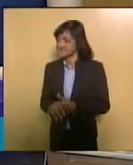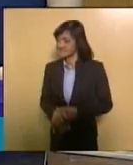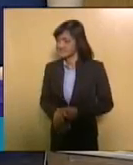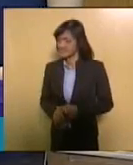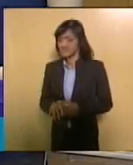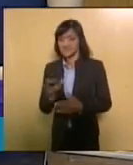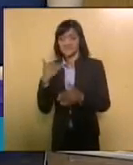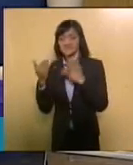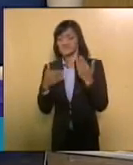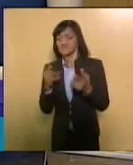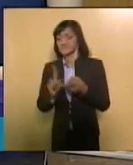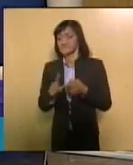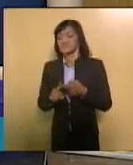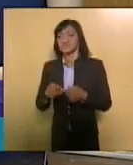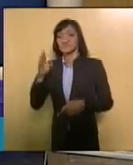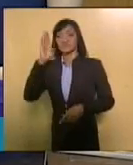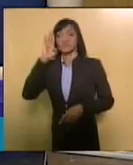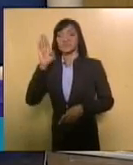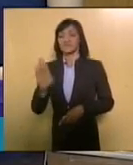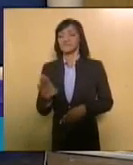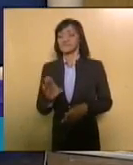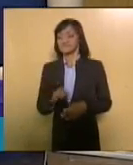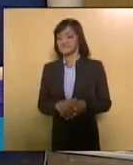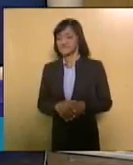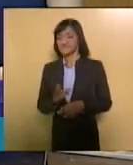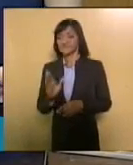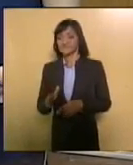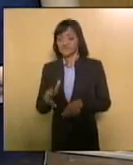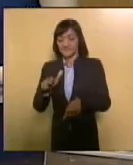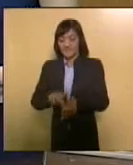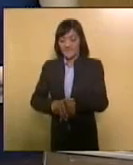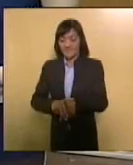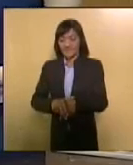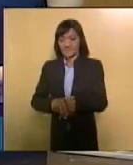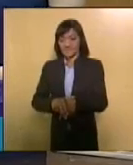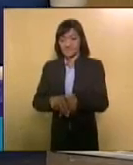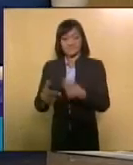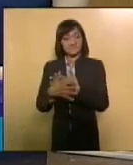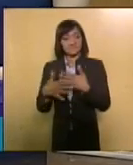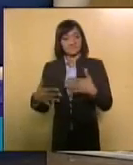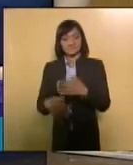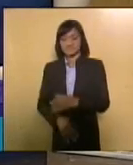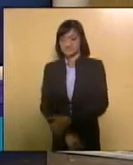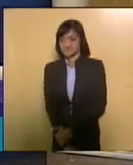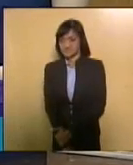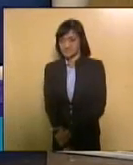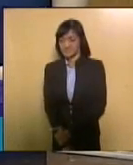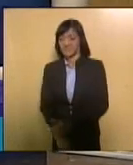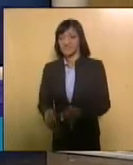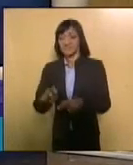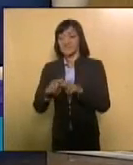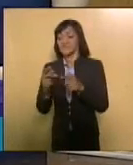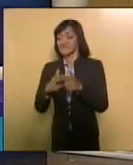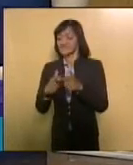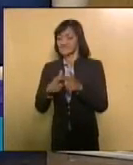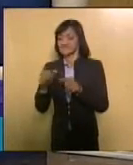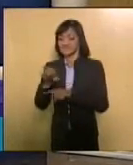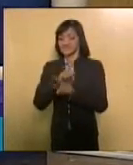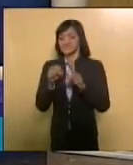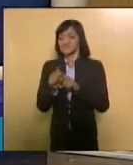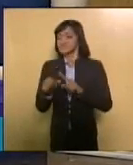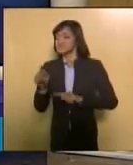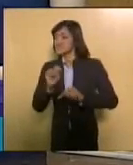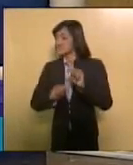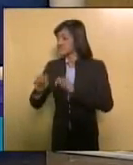presente como ator principal era a difusão de armas de fogo nas cidades então no R do problema social e econômico